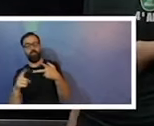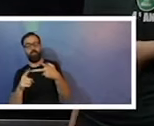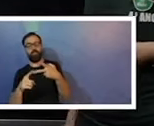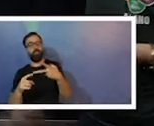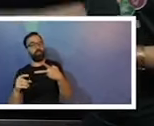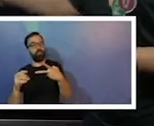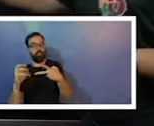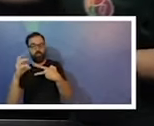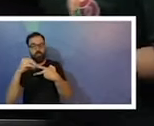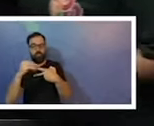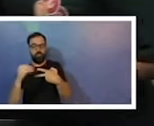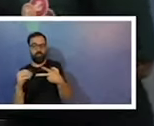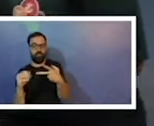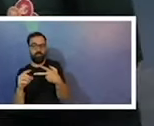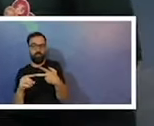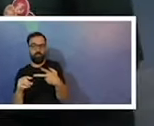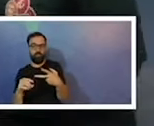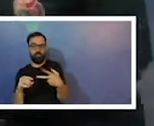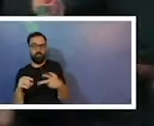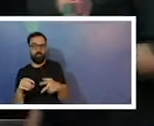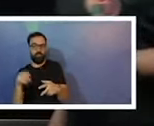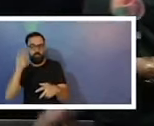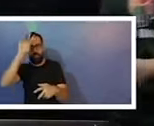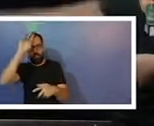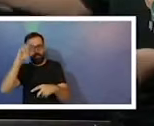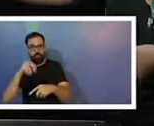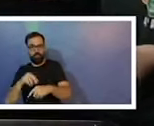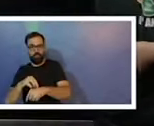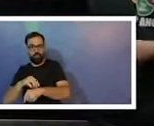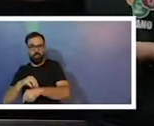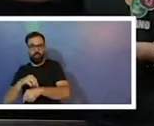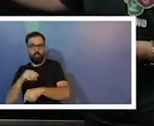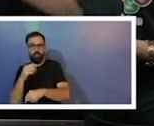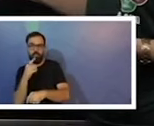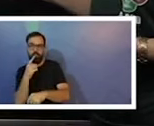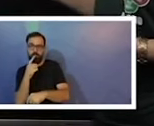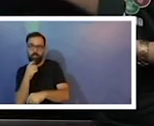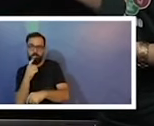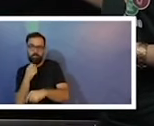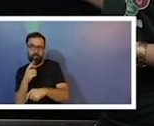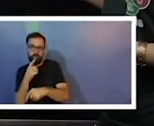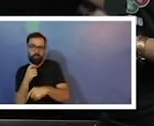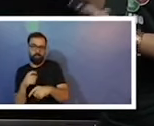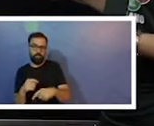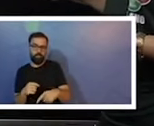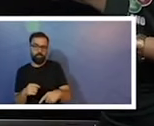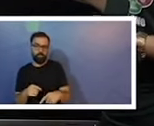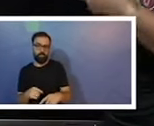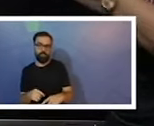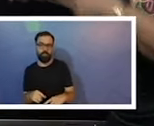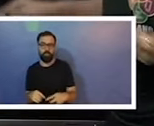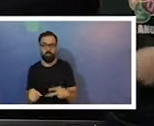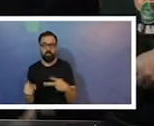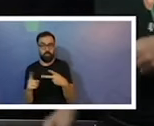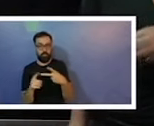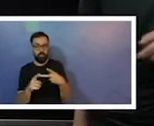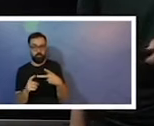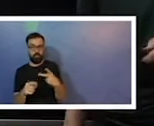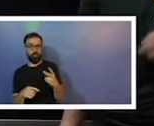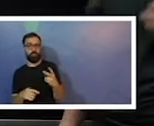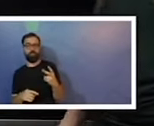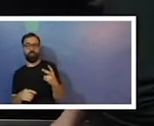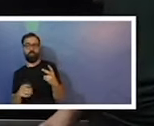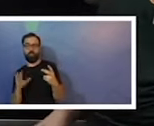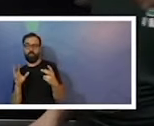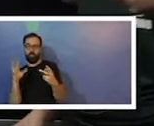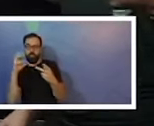Joaninha. Continuando, você já sabe que a Joaninha é presa de algumas espécies de pássaros, entre outros